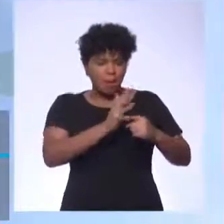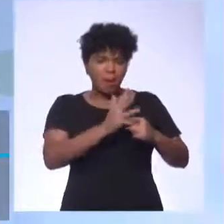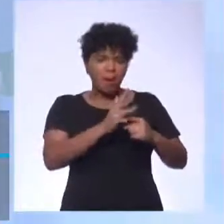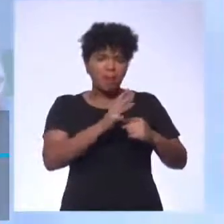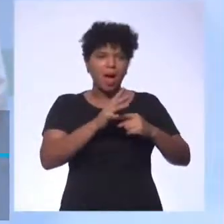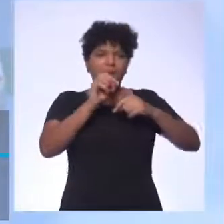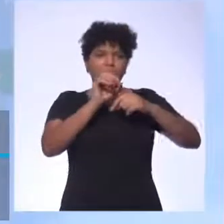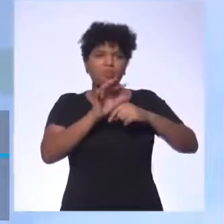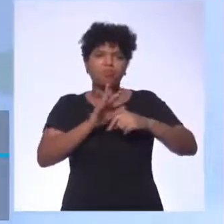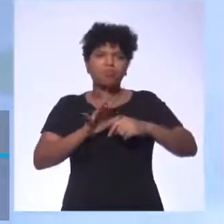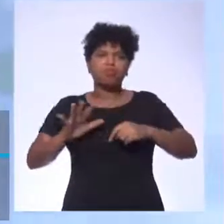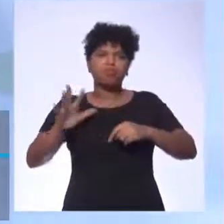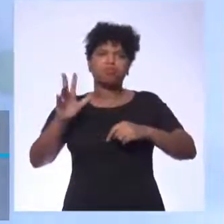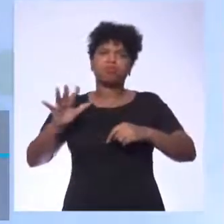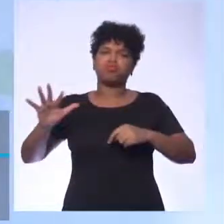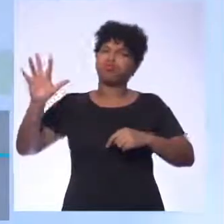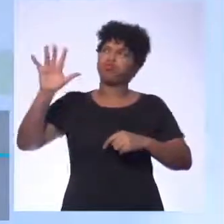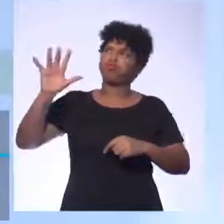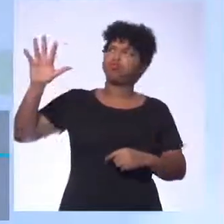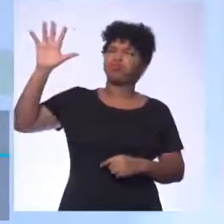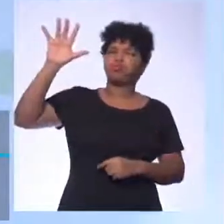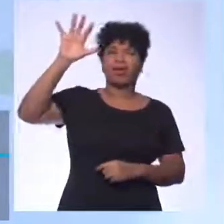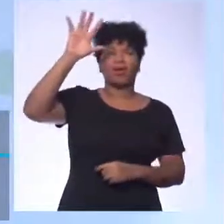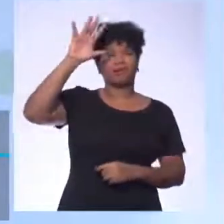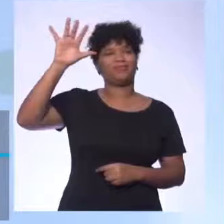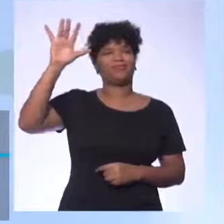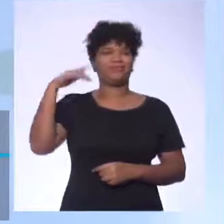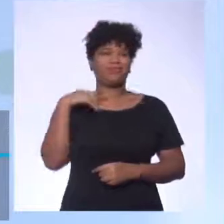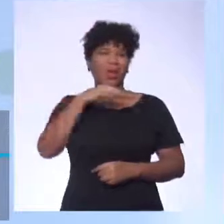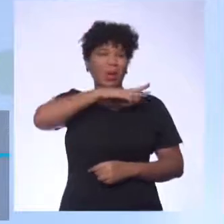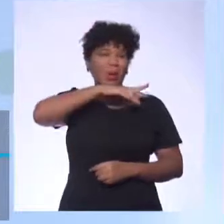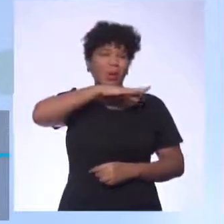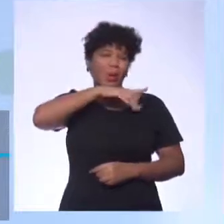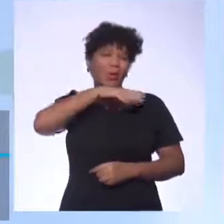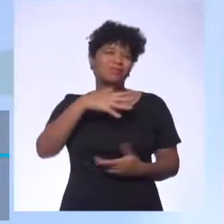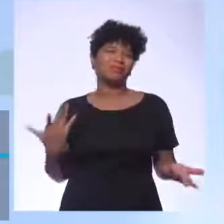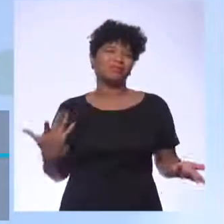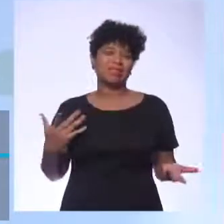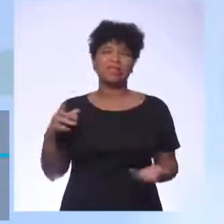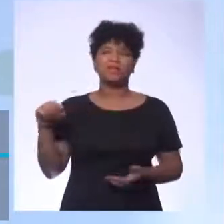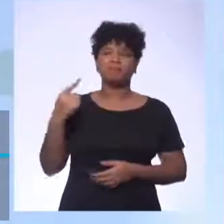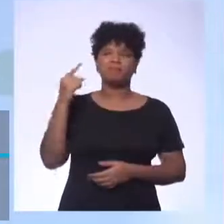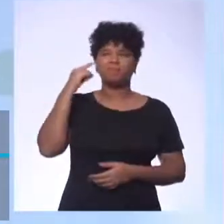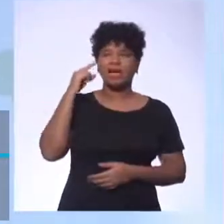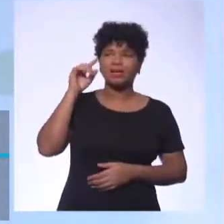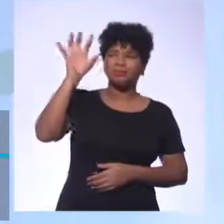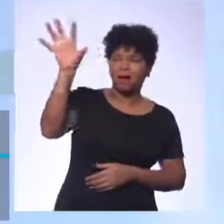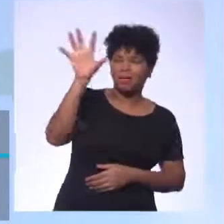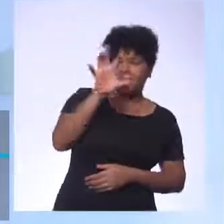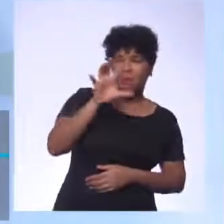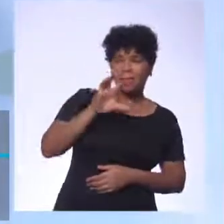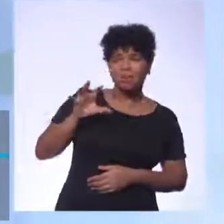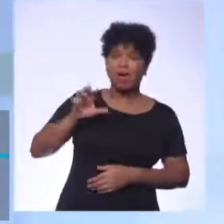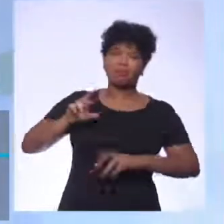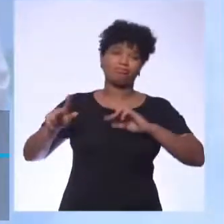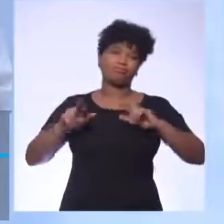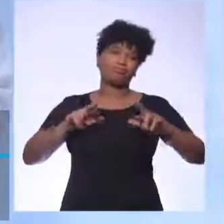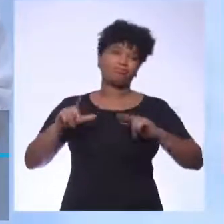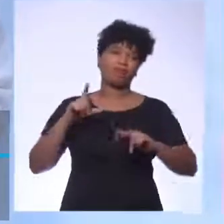na atmosfera. Então, né, eu acho que cada caso é um caso. Né?